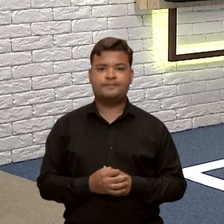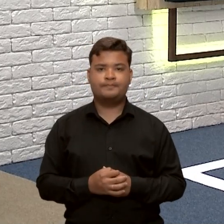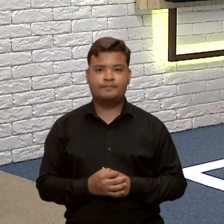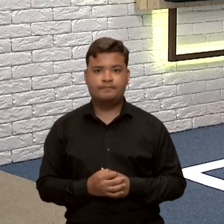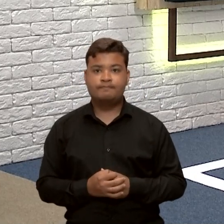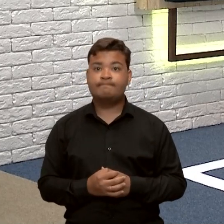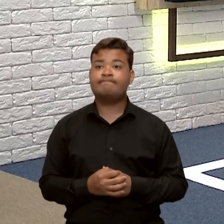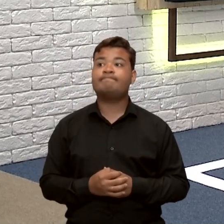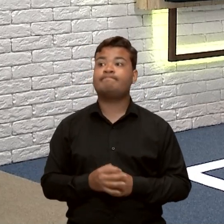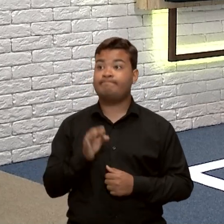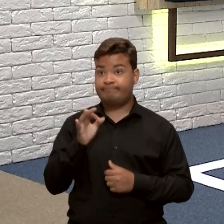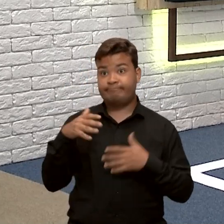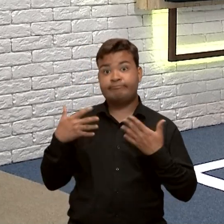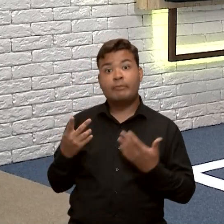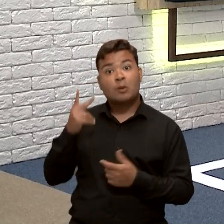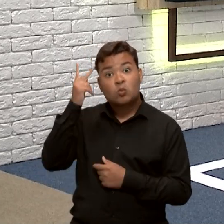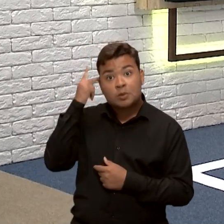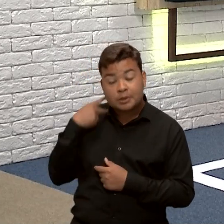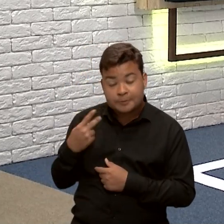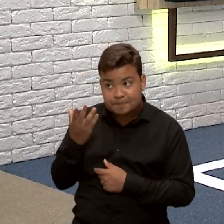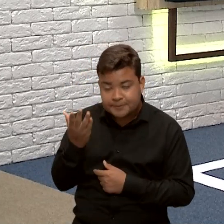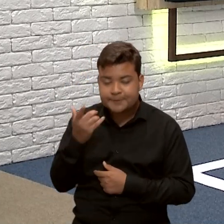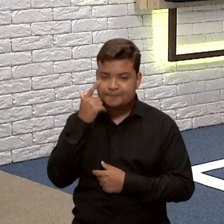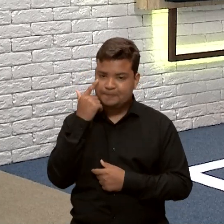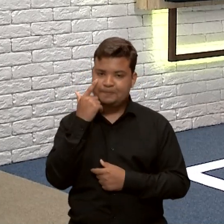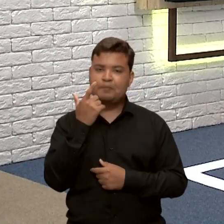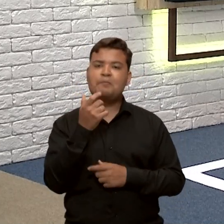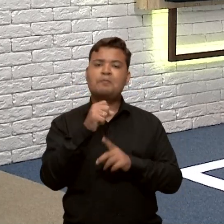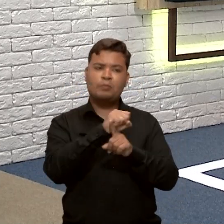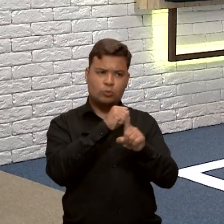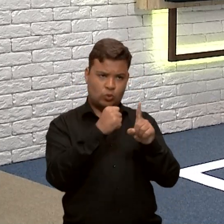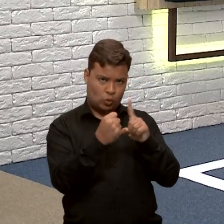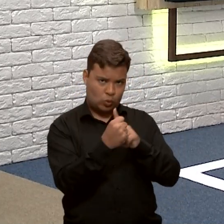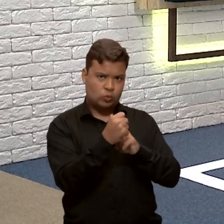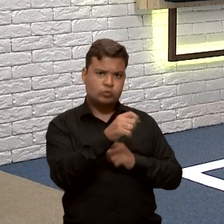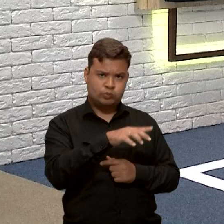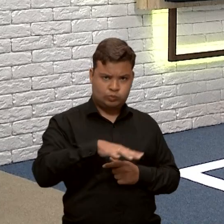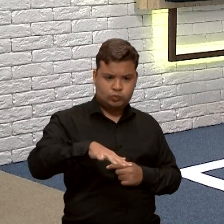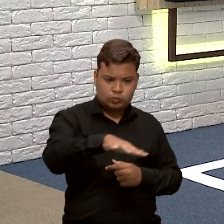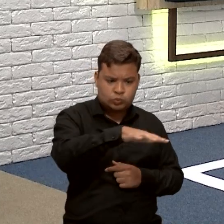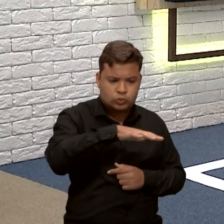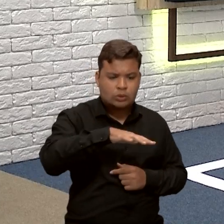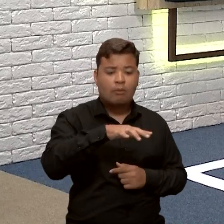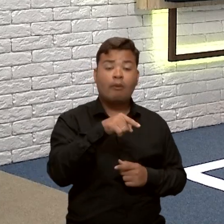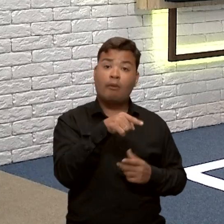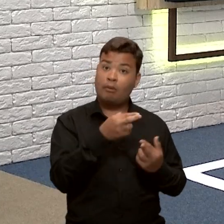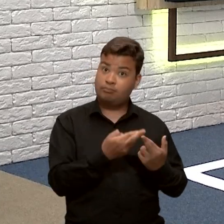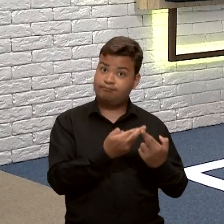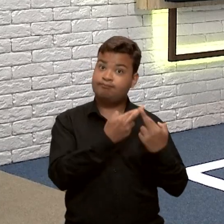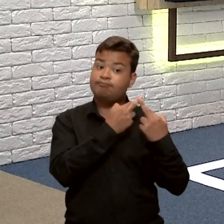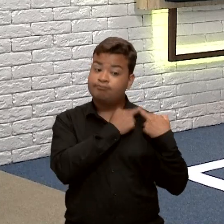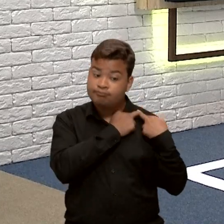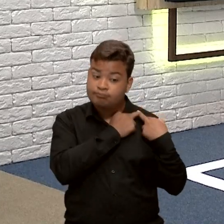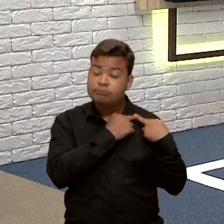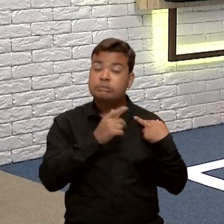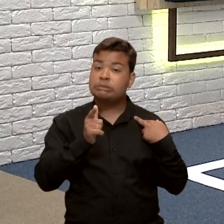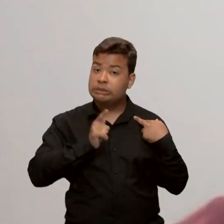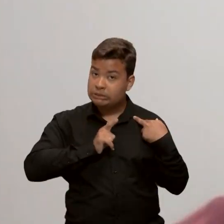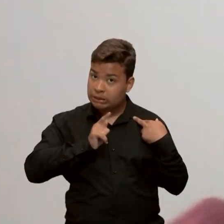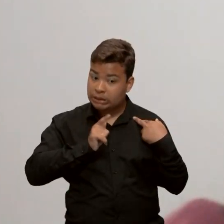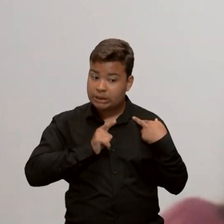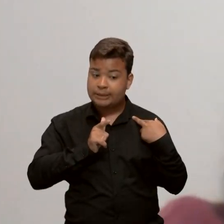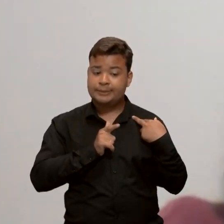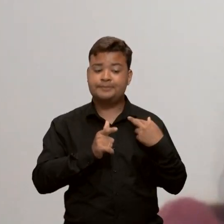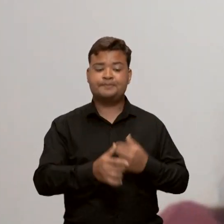Então, Camila, a sociedade, né, conforme nós já citamos, toda ela é responsável, né? Então,